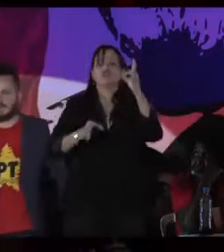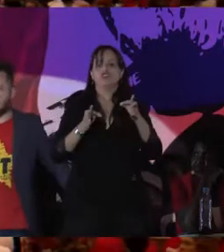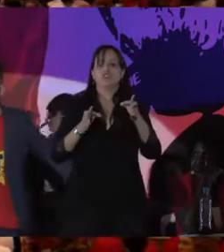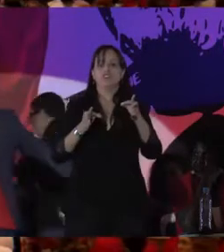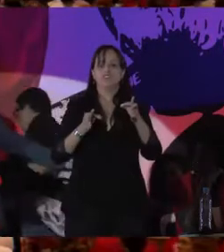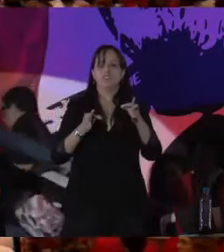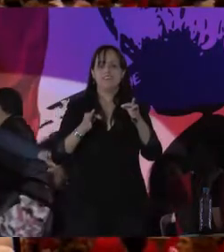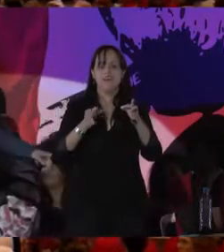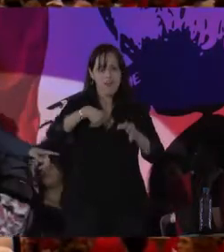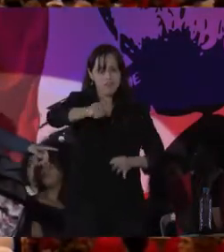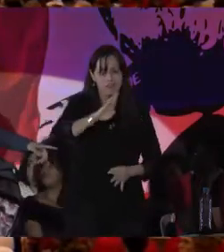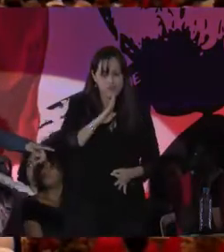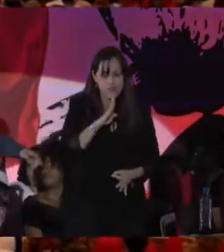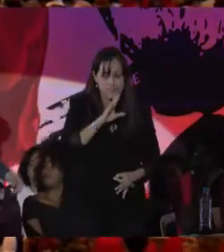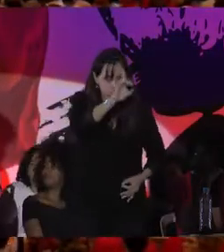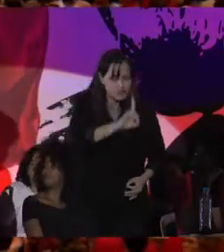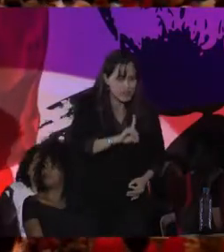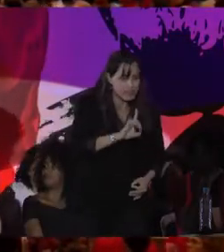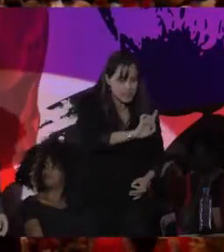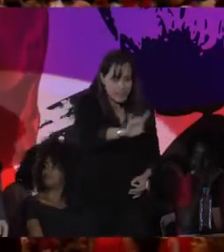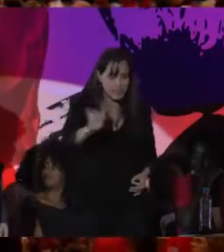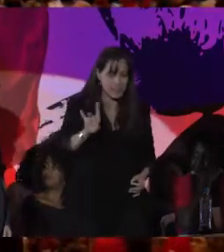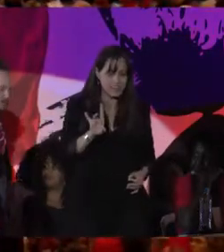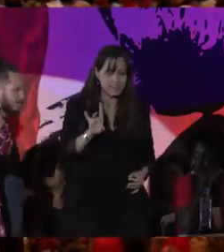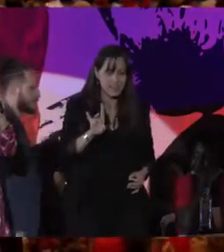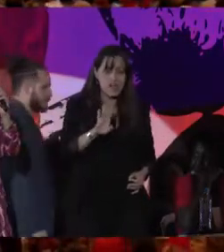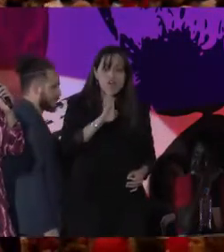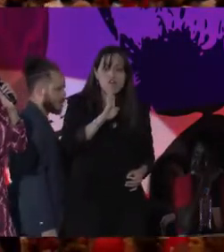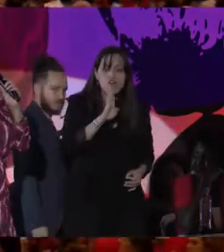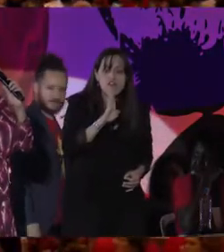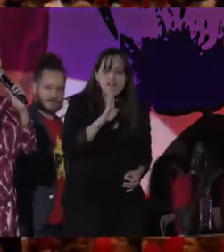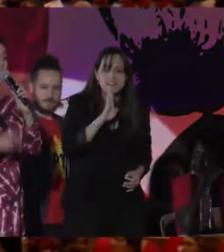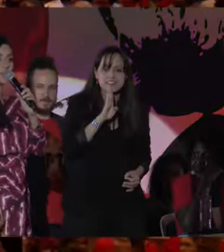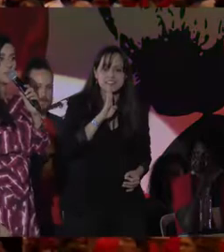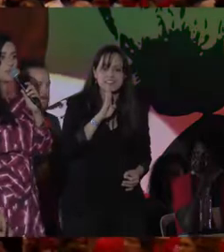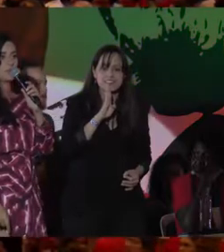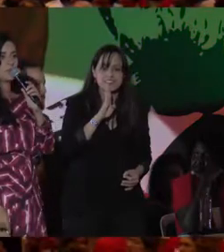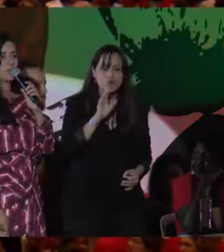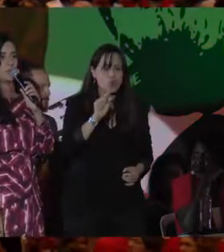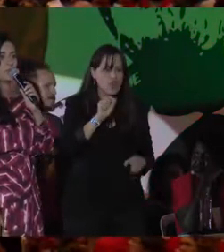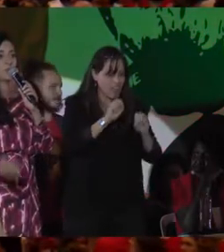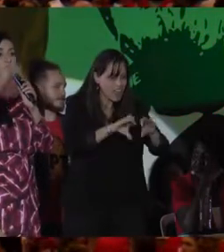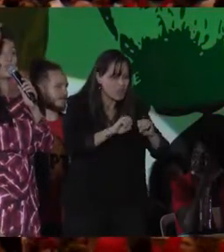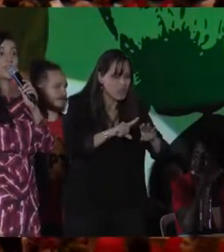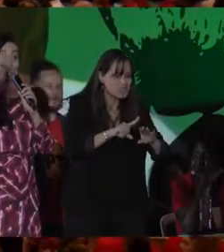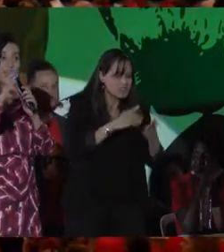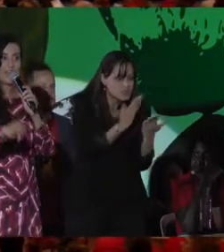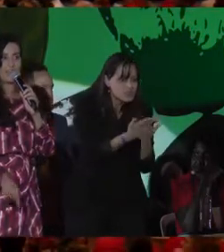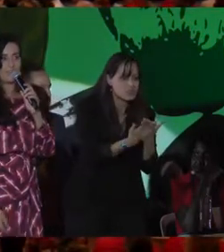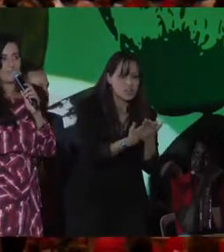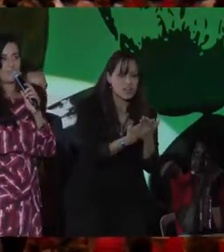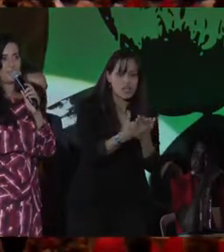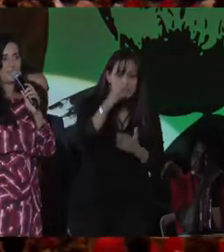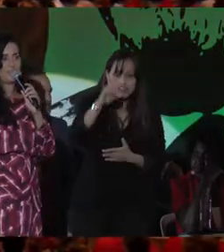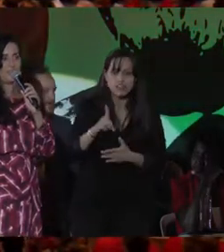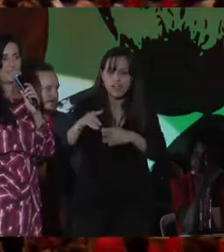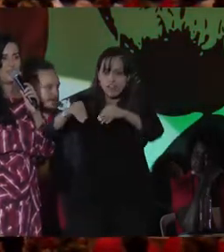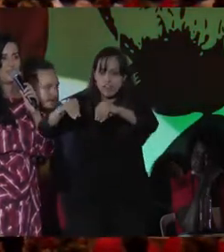conhece, pelos nossos direitos, pelo acesso à educação, pelo direito à